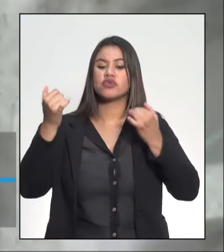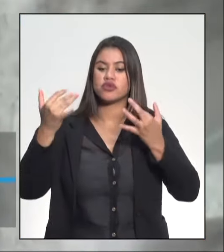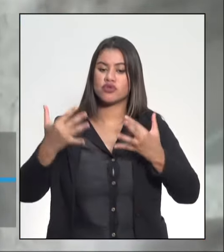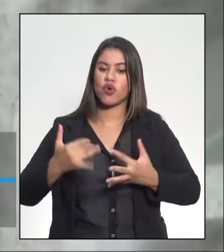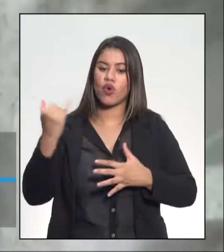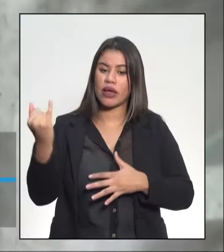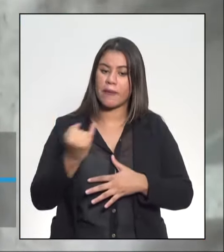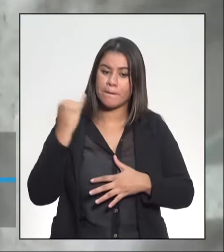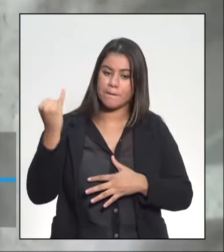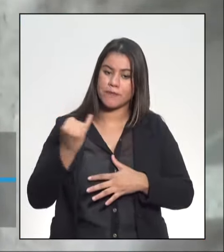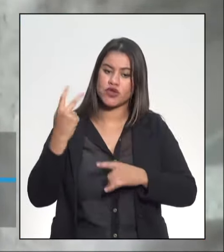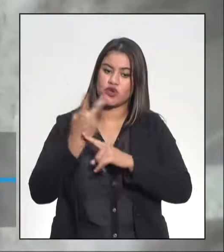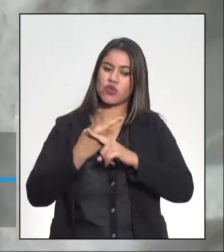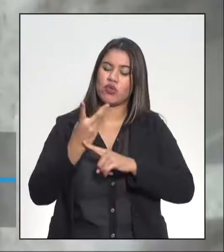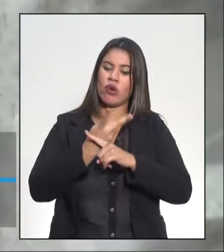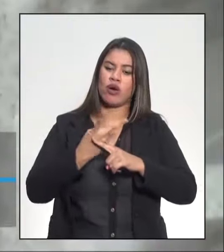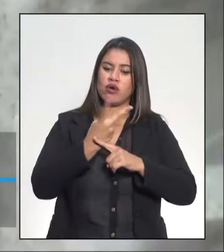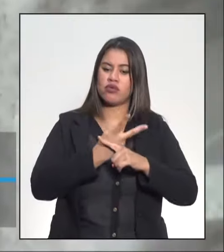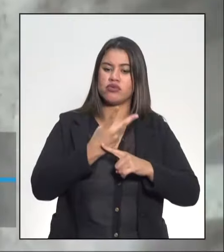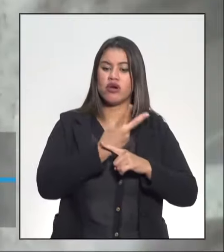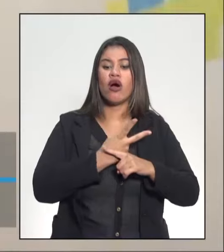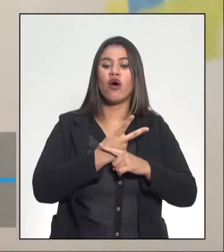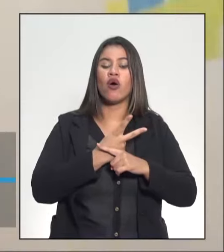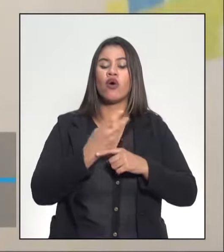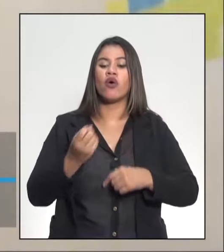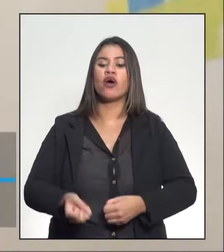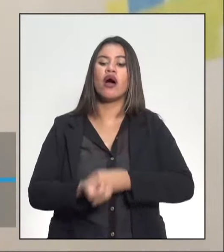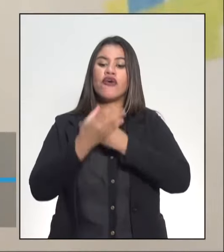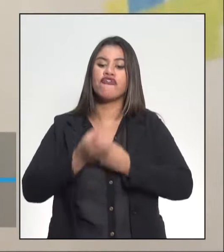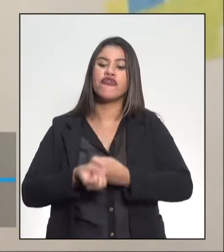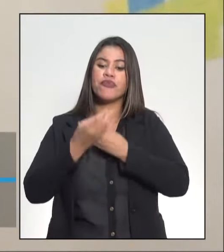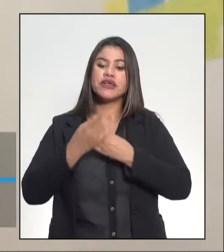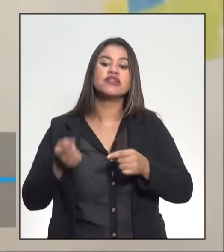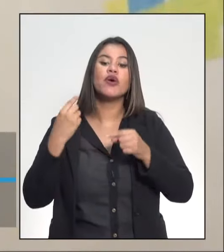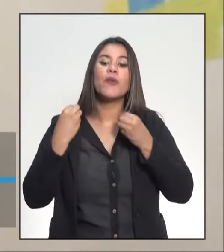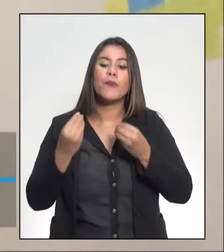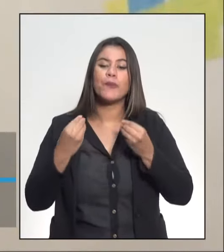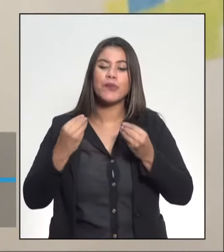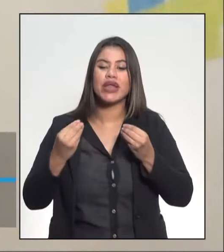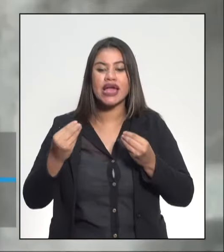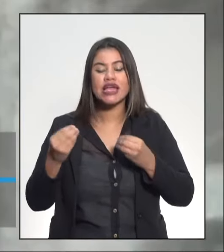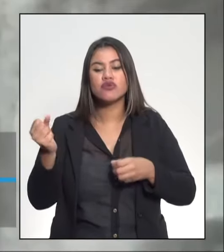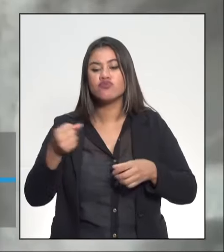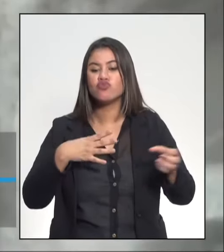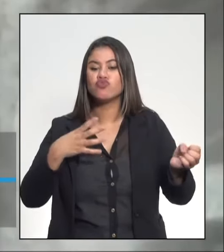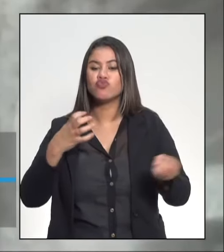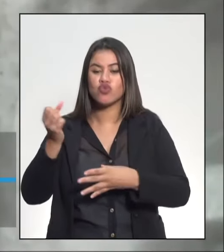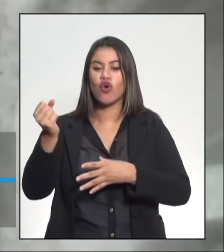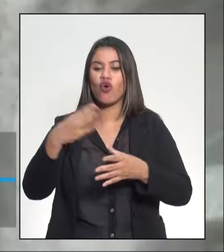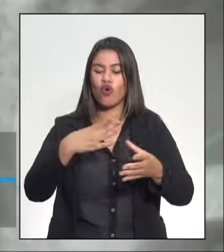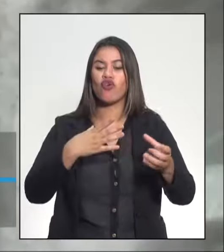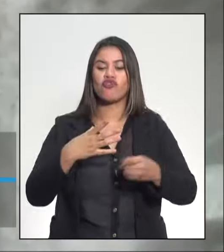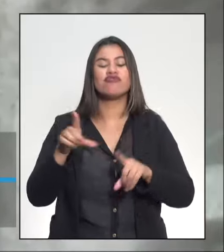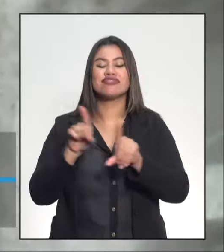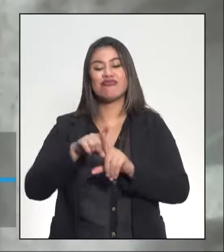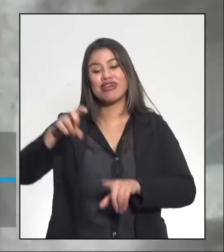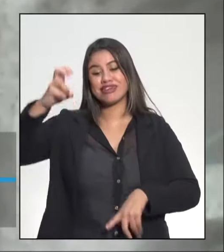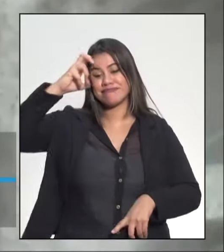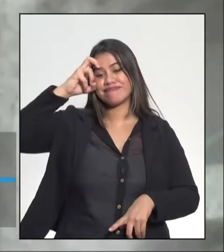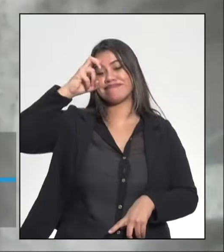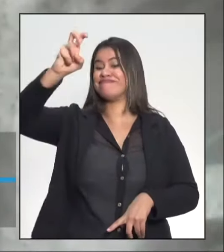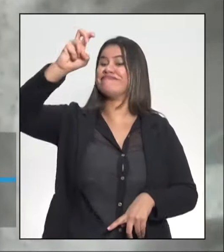procurar informação, se informar, pra poder ficar mais atualizado e inteligente. Olha que bonito que o